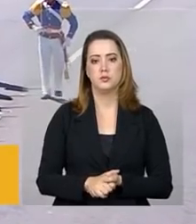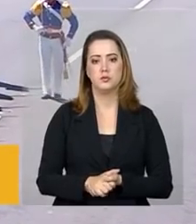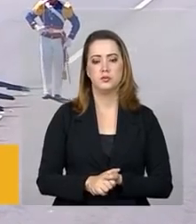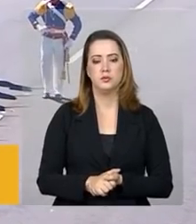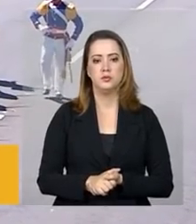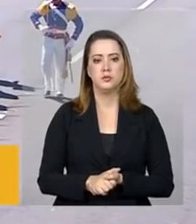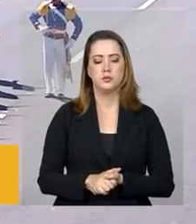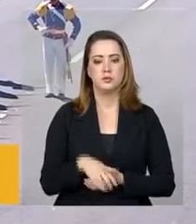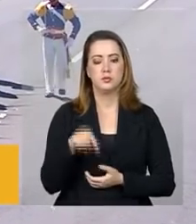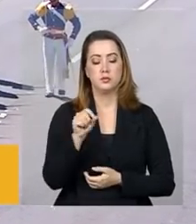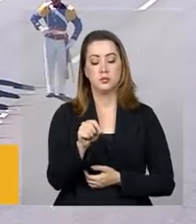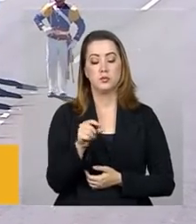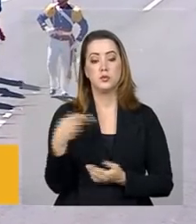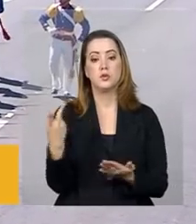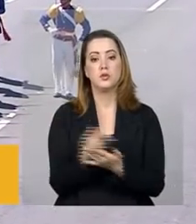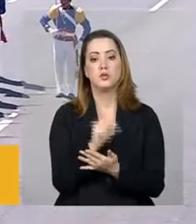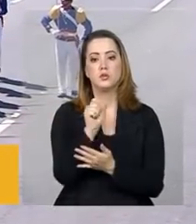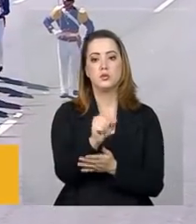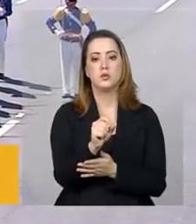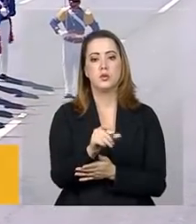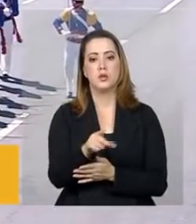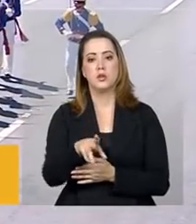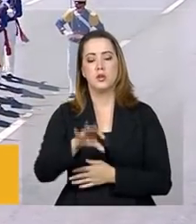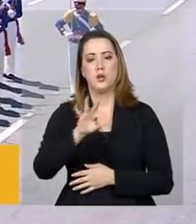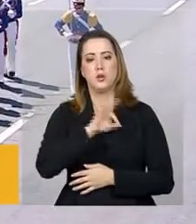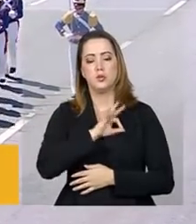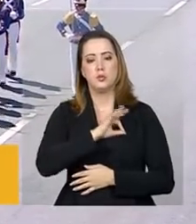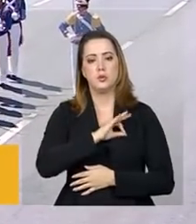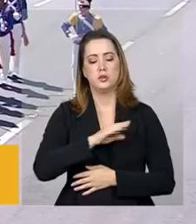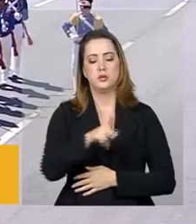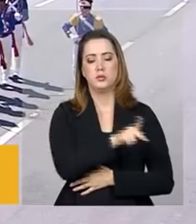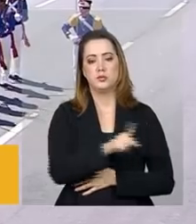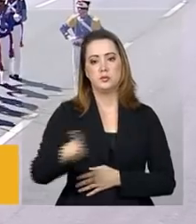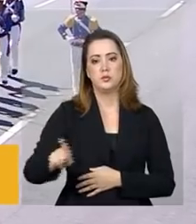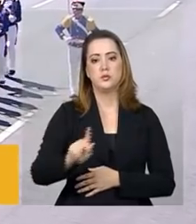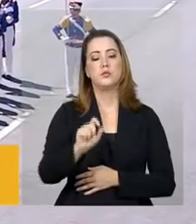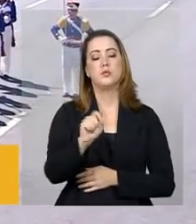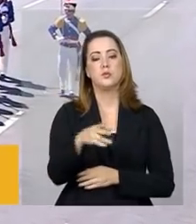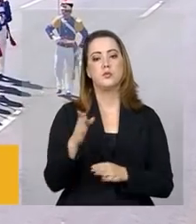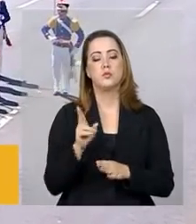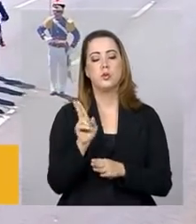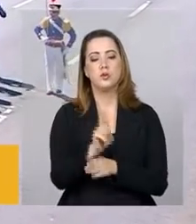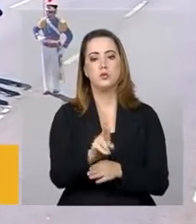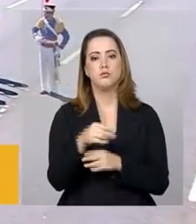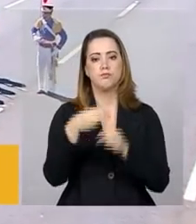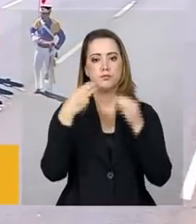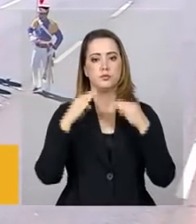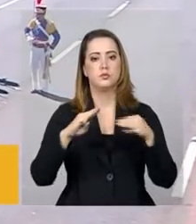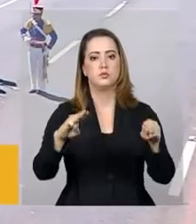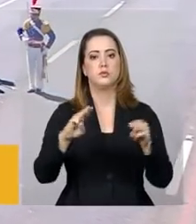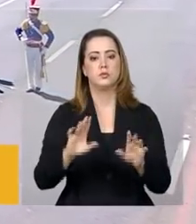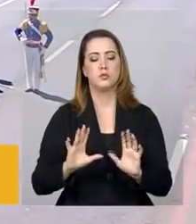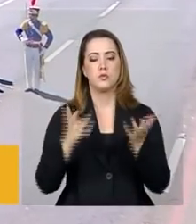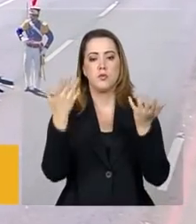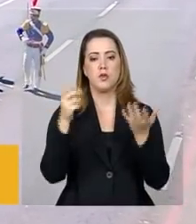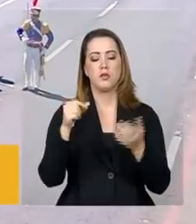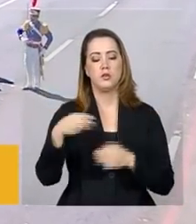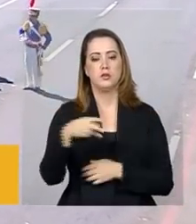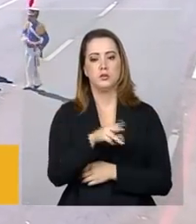diversas executadas pelo Batalhão da Guarda Presidencial no contexto da missão de cerimonial militar.